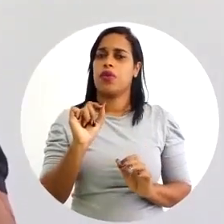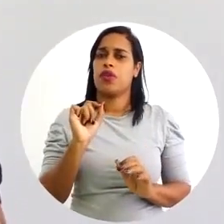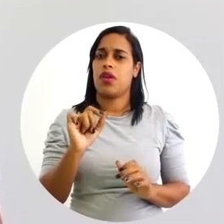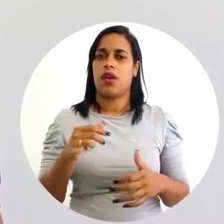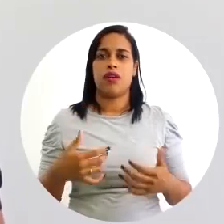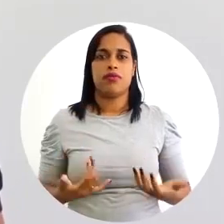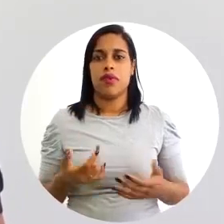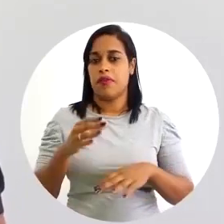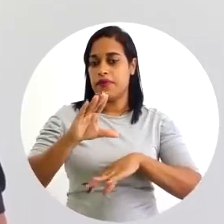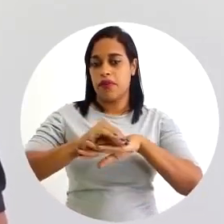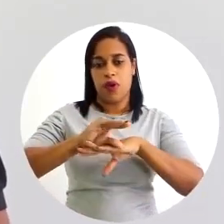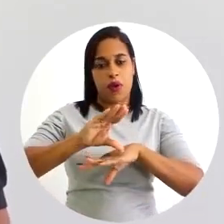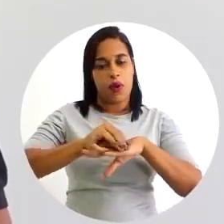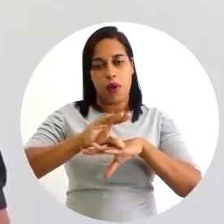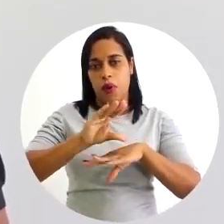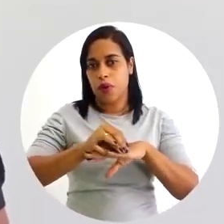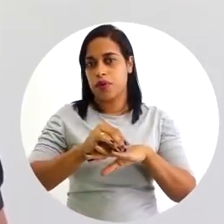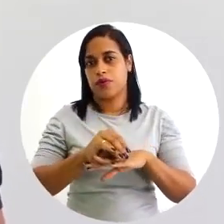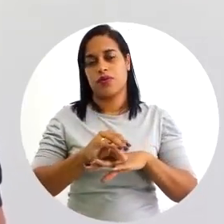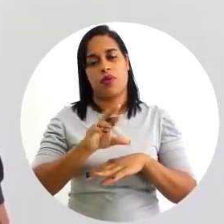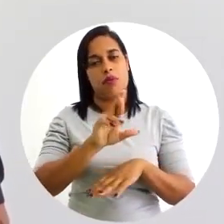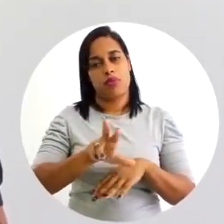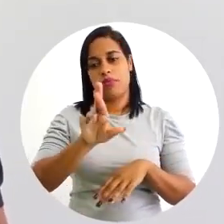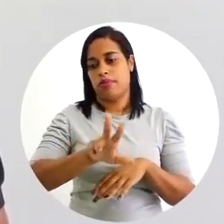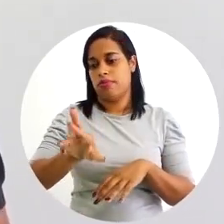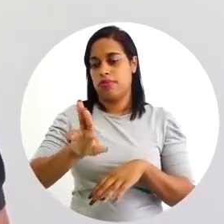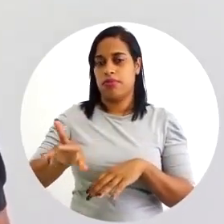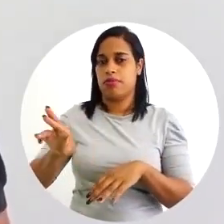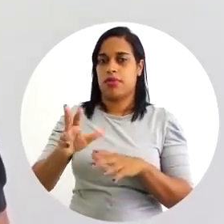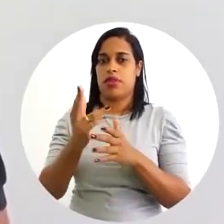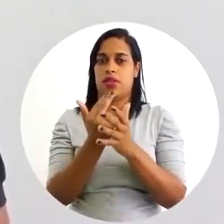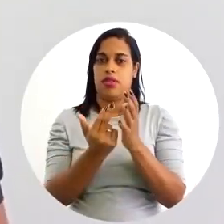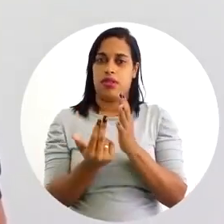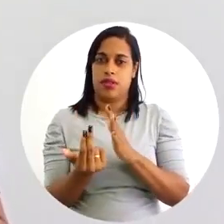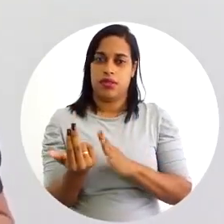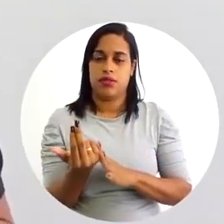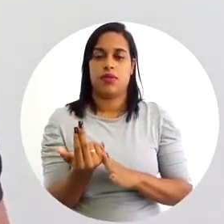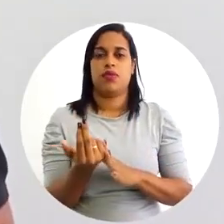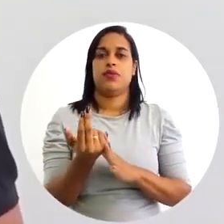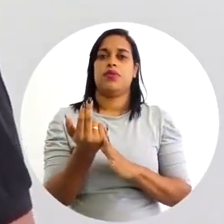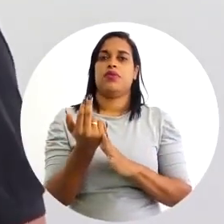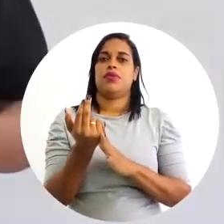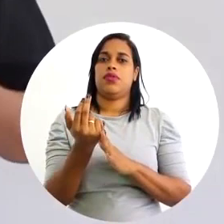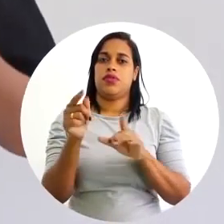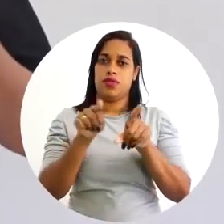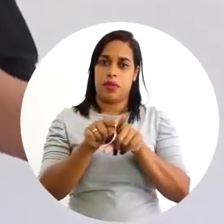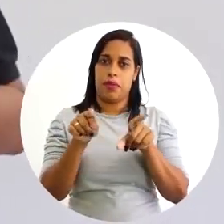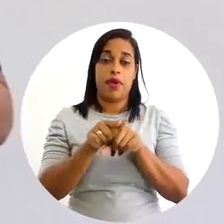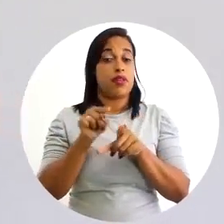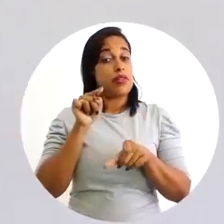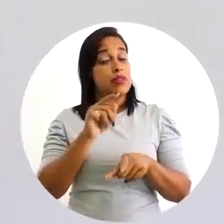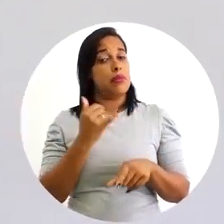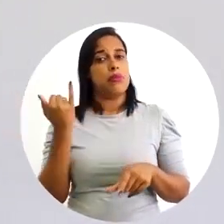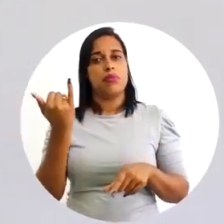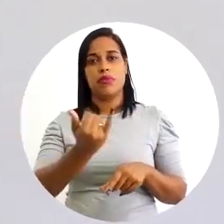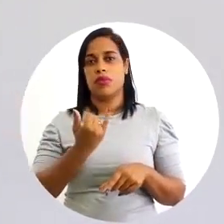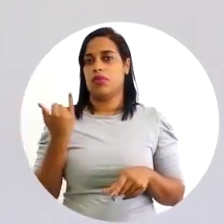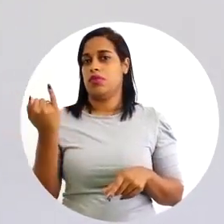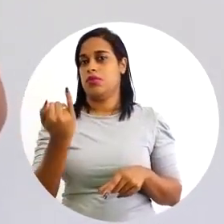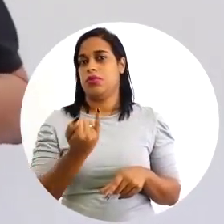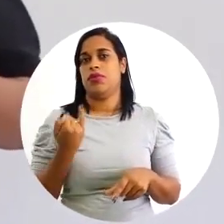olha fotos, se existe fotos, figuras, né, gráficos. Isso é muito